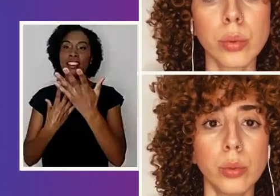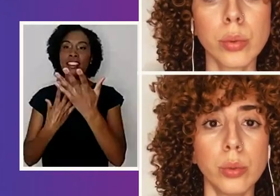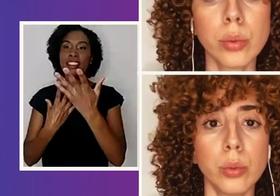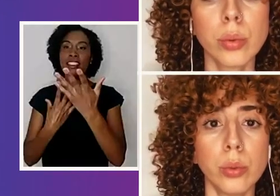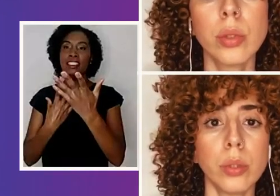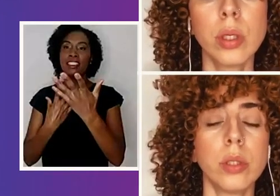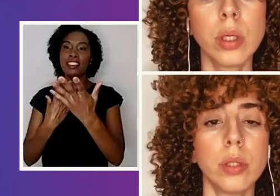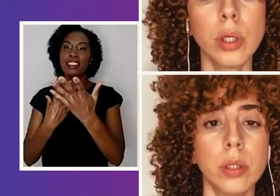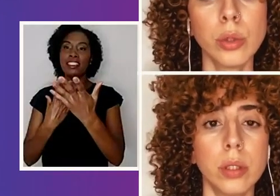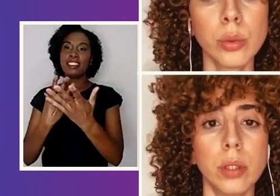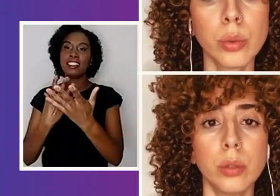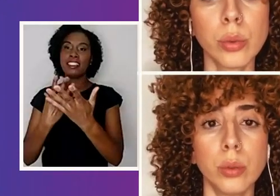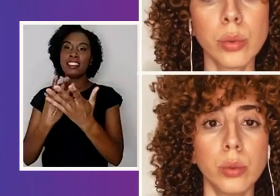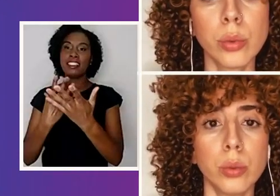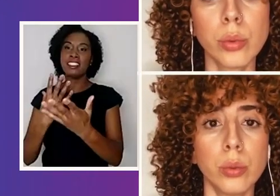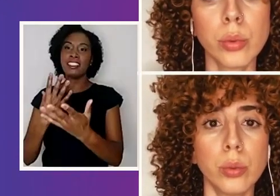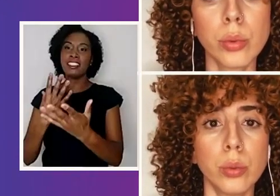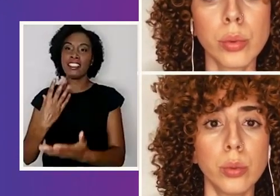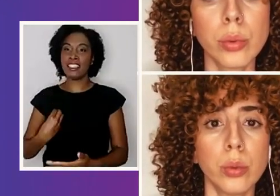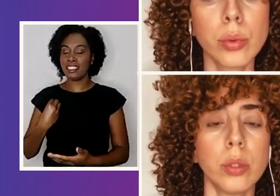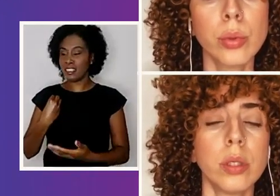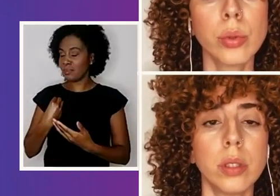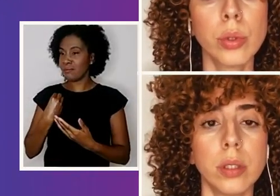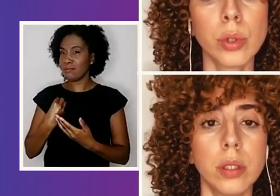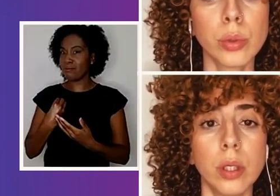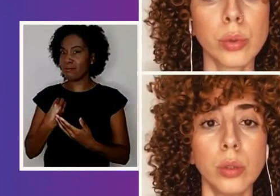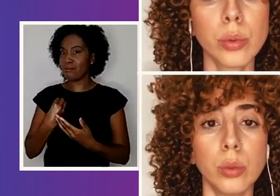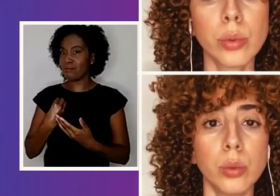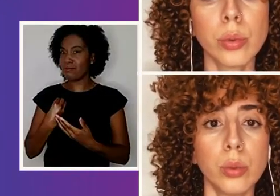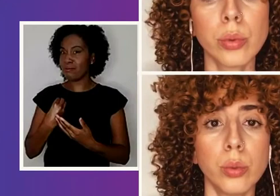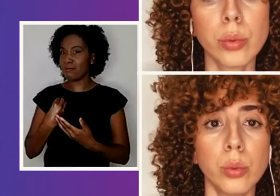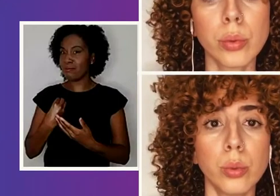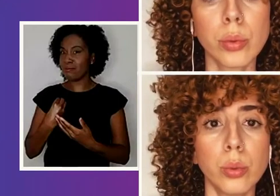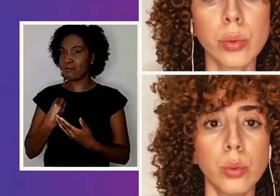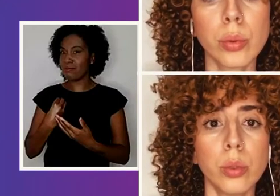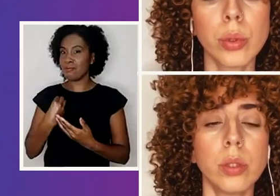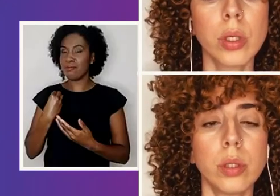a vida não para.